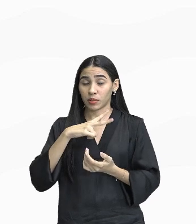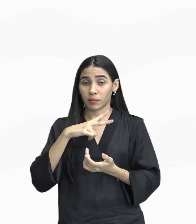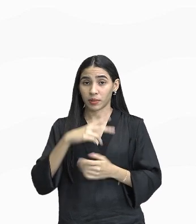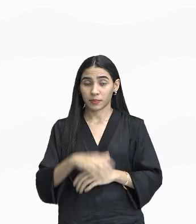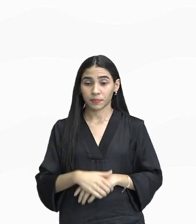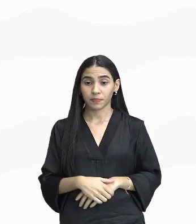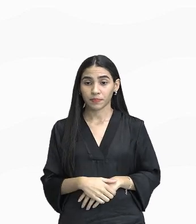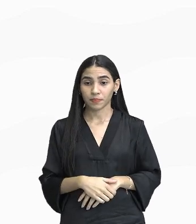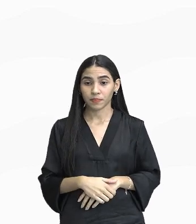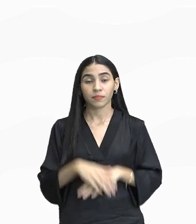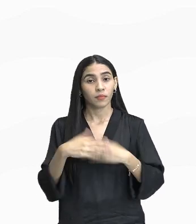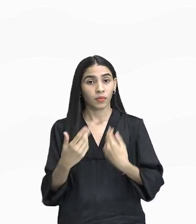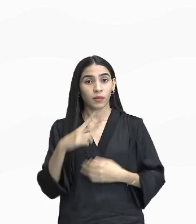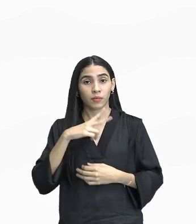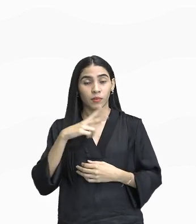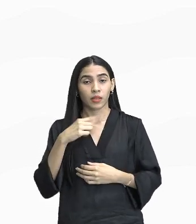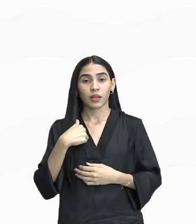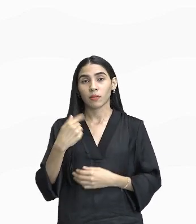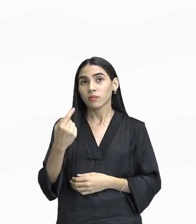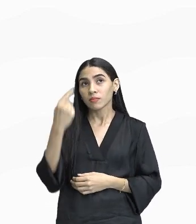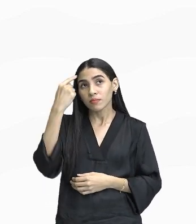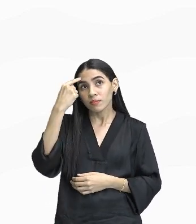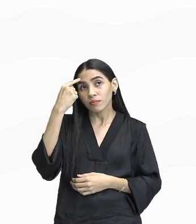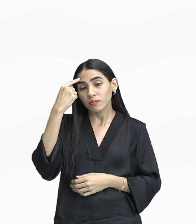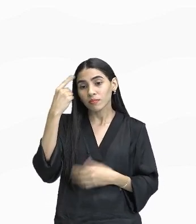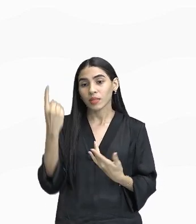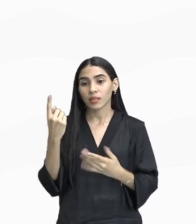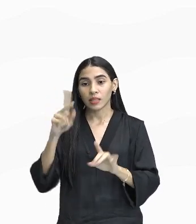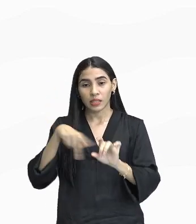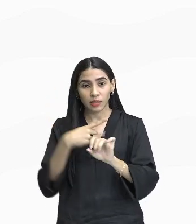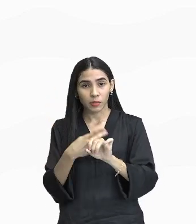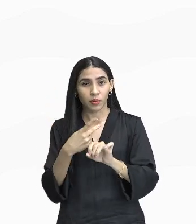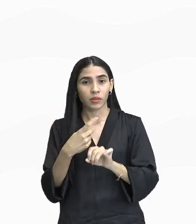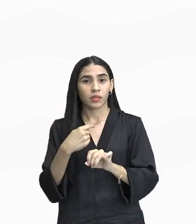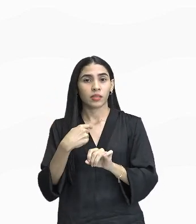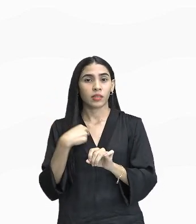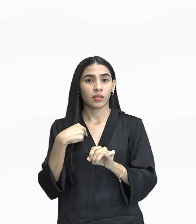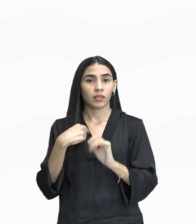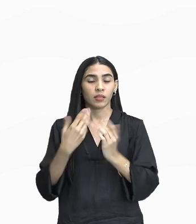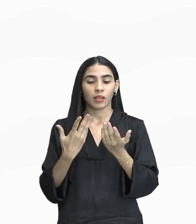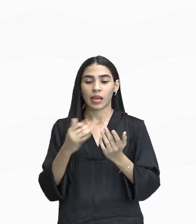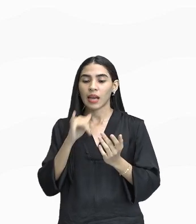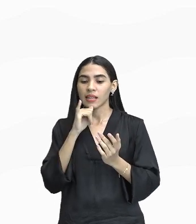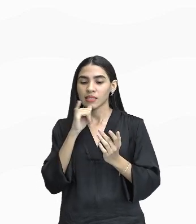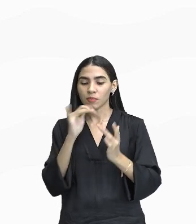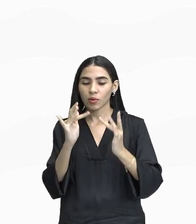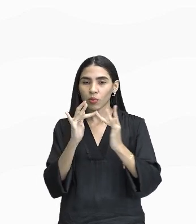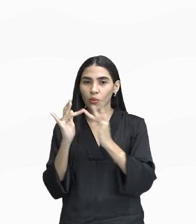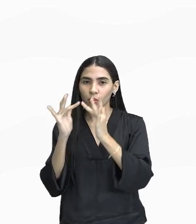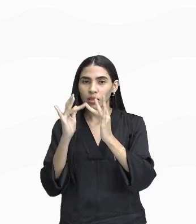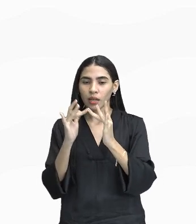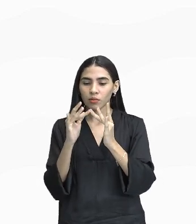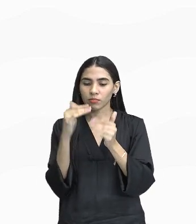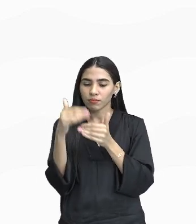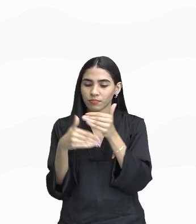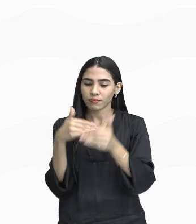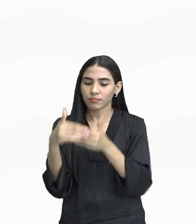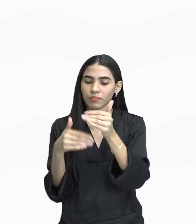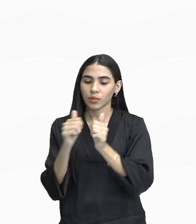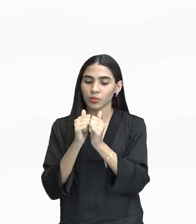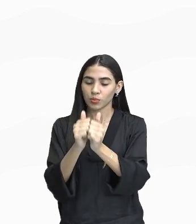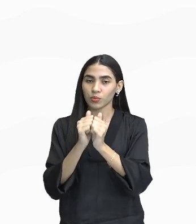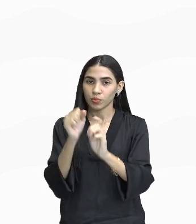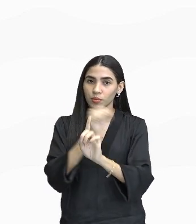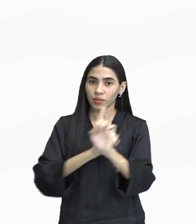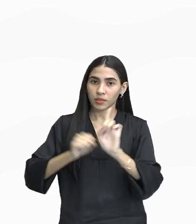individualmente. Então, individualmente eu penso, né, e aí nesse convívio, nessa construção junto